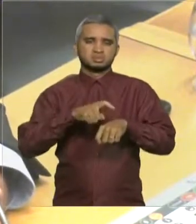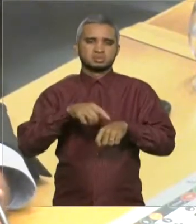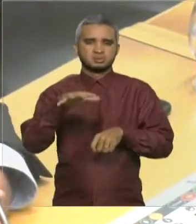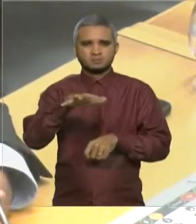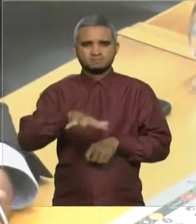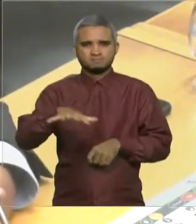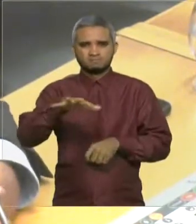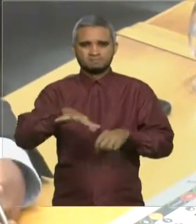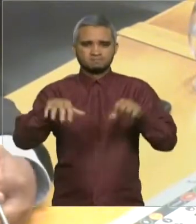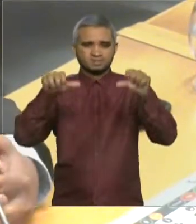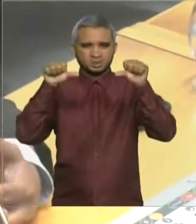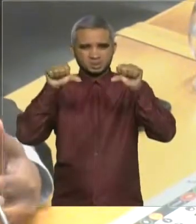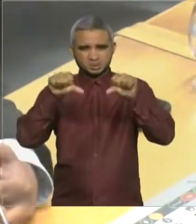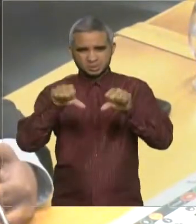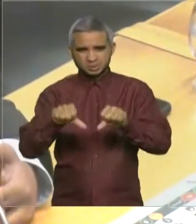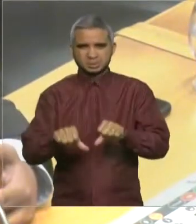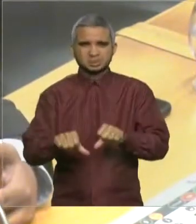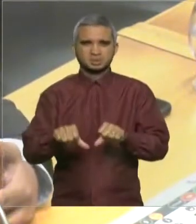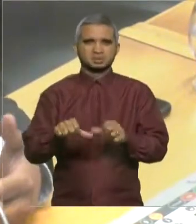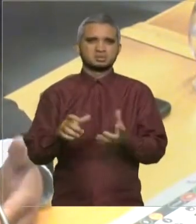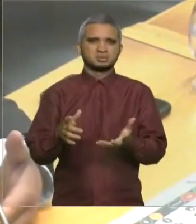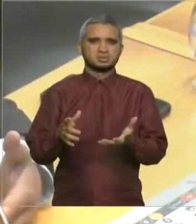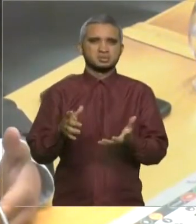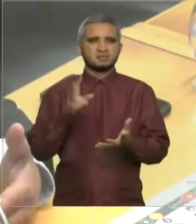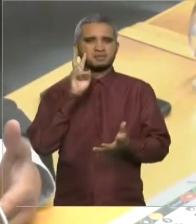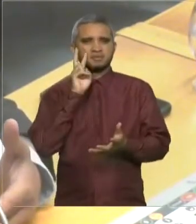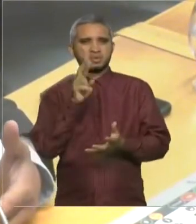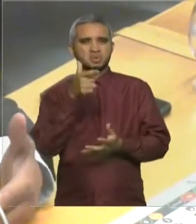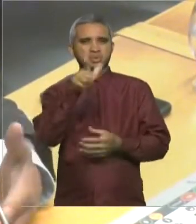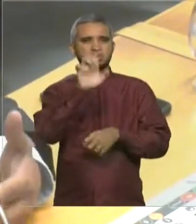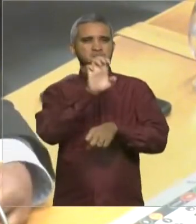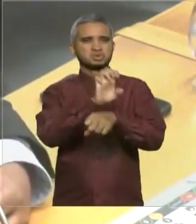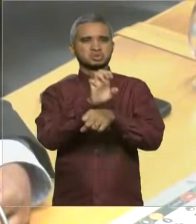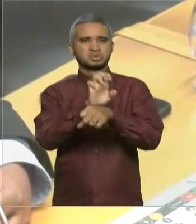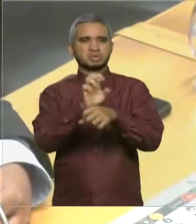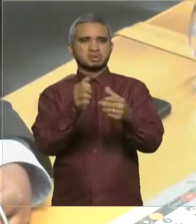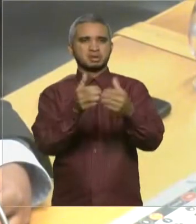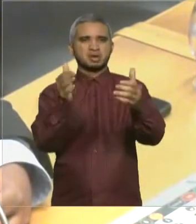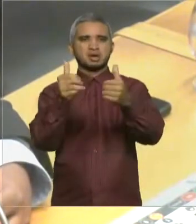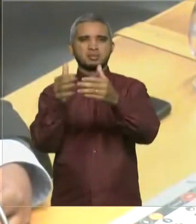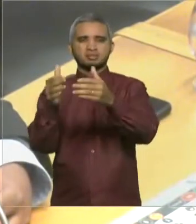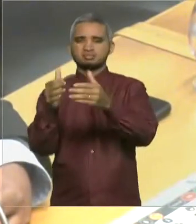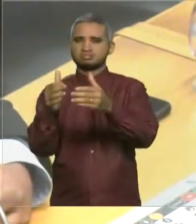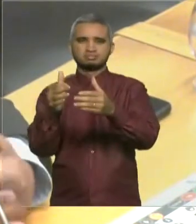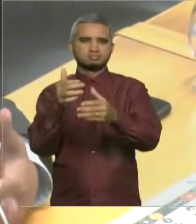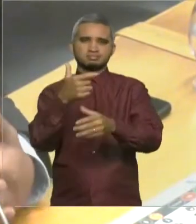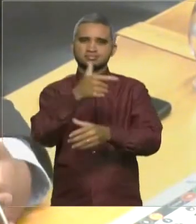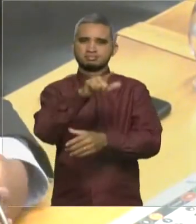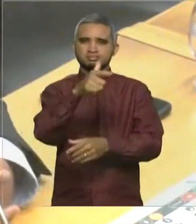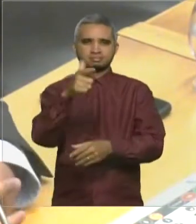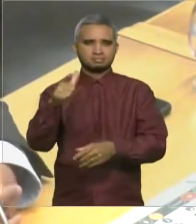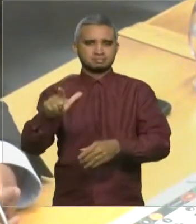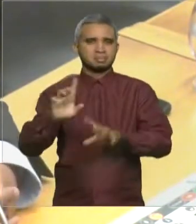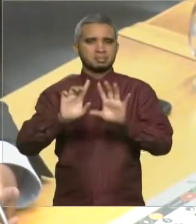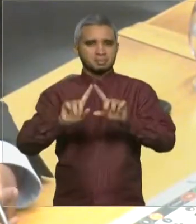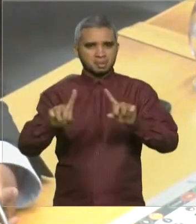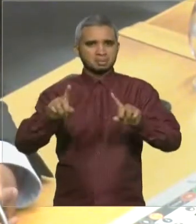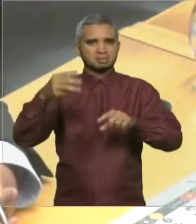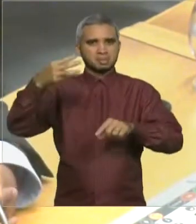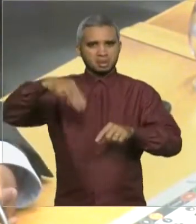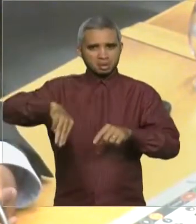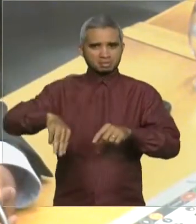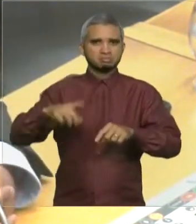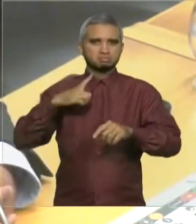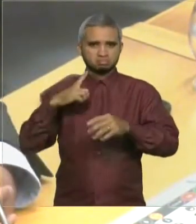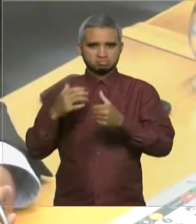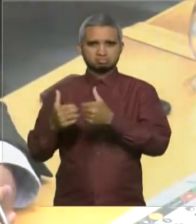outro estado do país abrindo um serviço desse, você vê aqui o Maranhão abrindo esse serviço. E aí a firmeza do governador Flávio Dino,